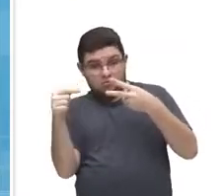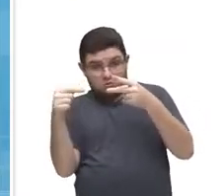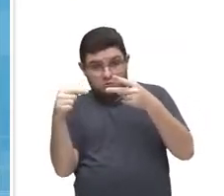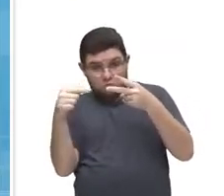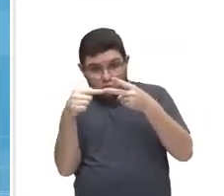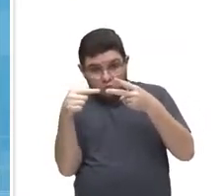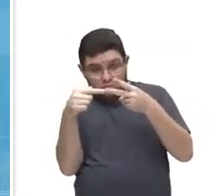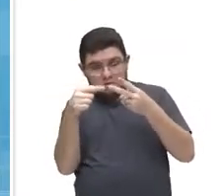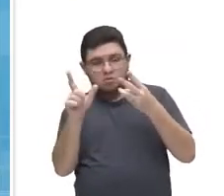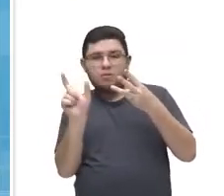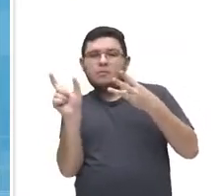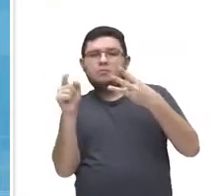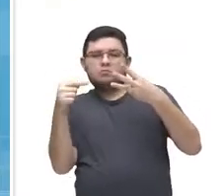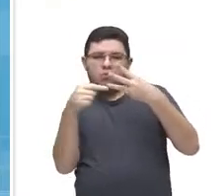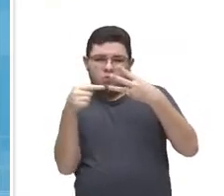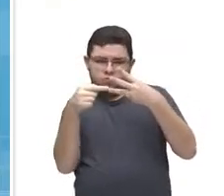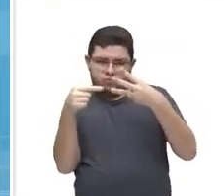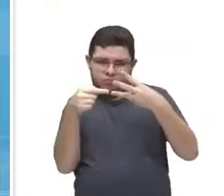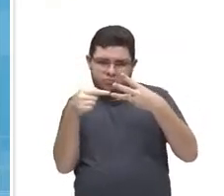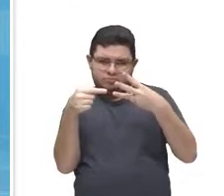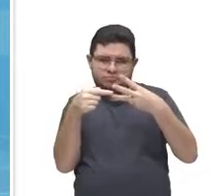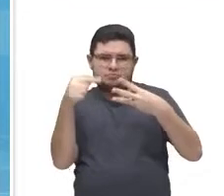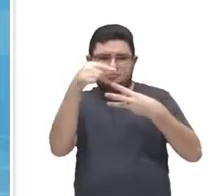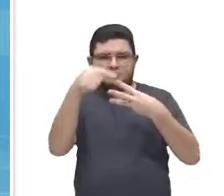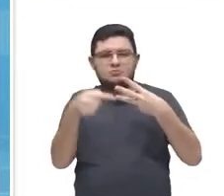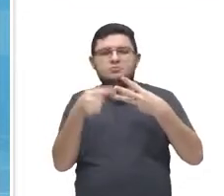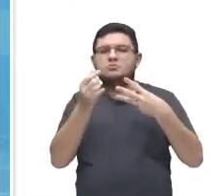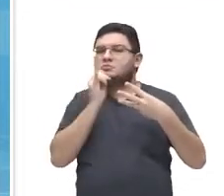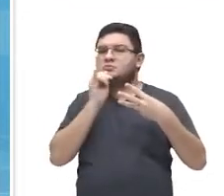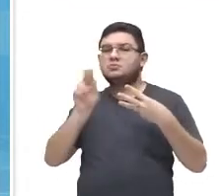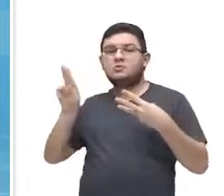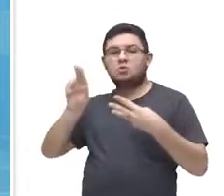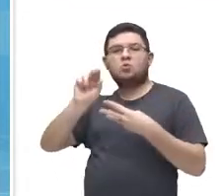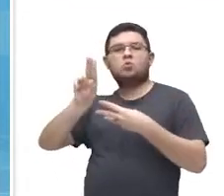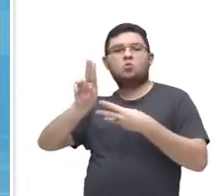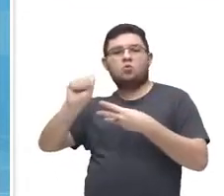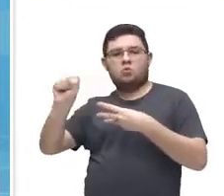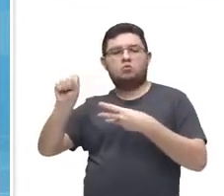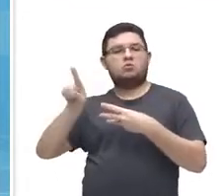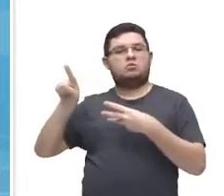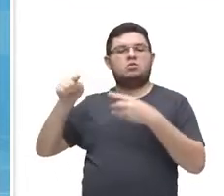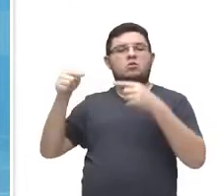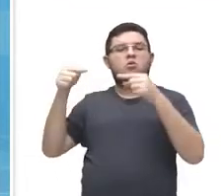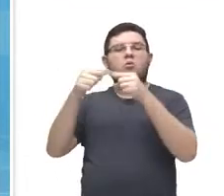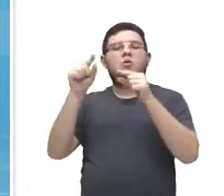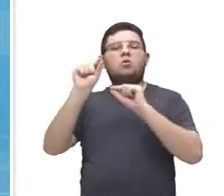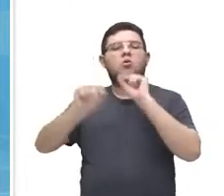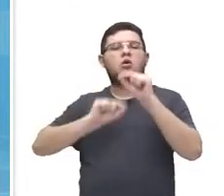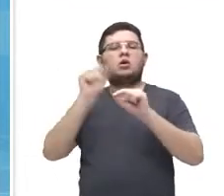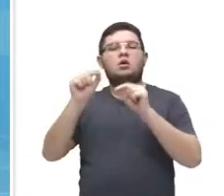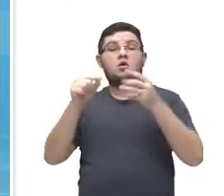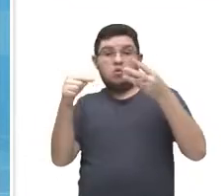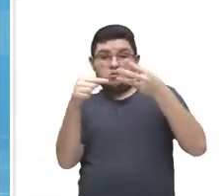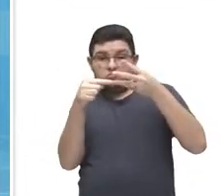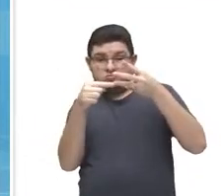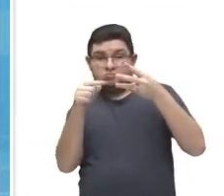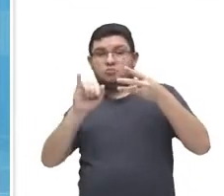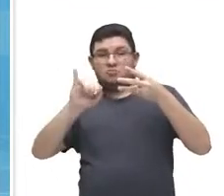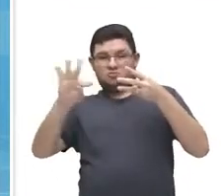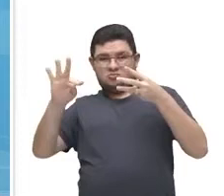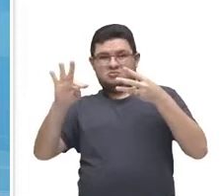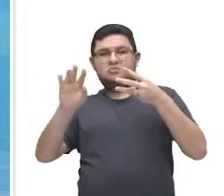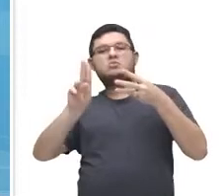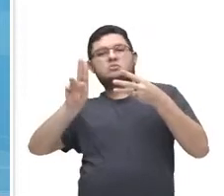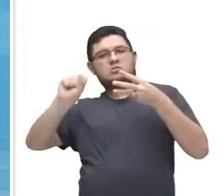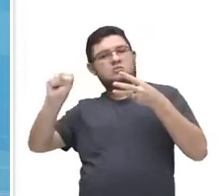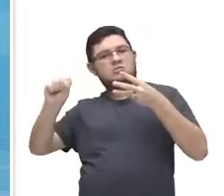pessoa do singular do the simple present está valendo, tá certo? Então, bastante atenção. Nem sempre na minha frase está óbvio ali o he, she, it. Eu